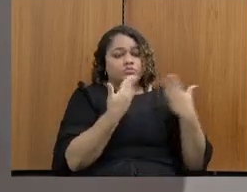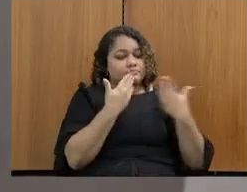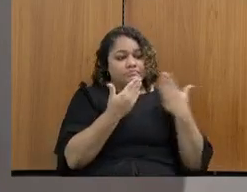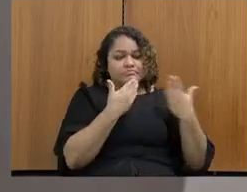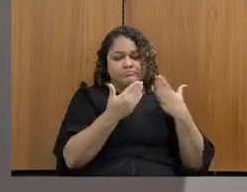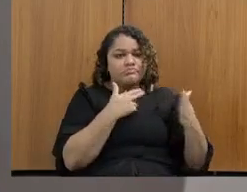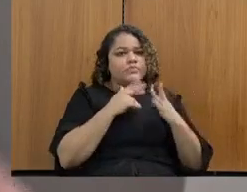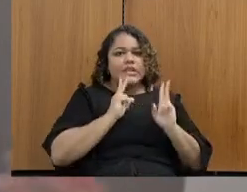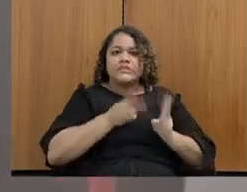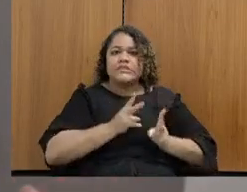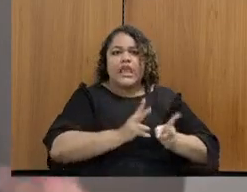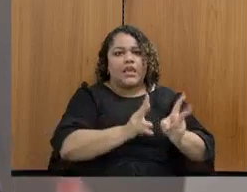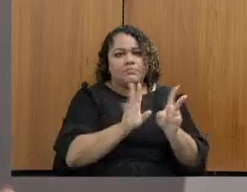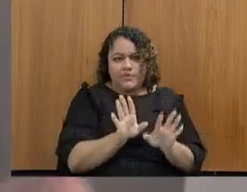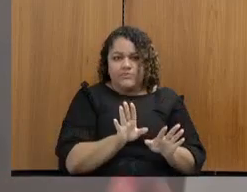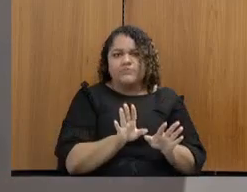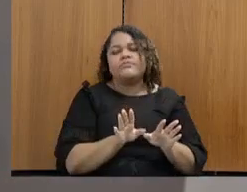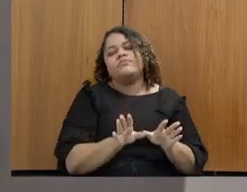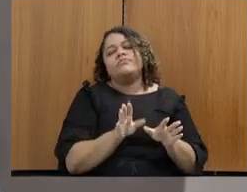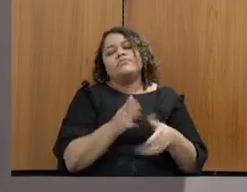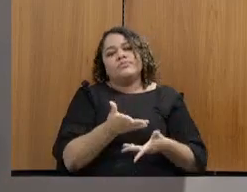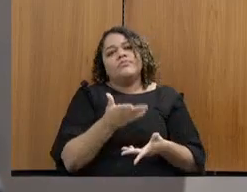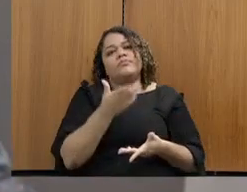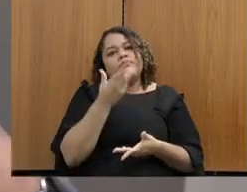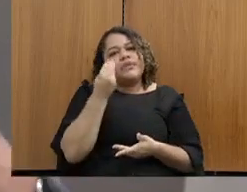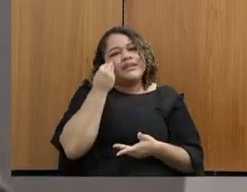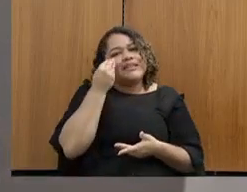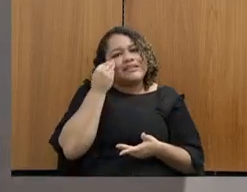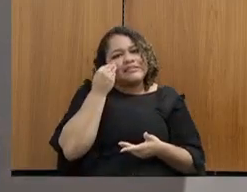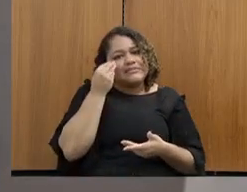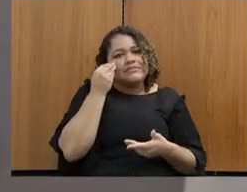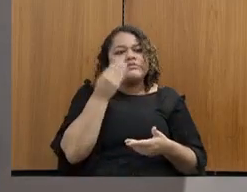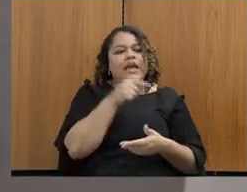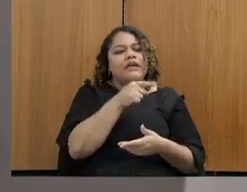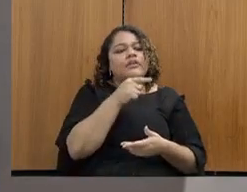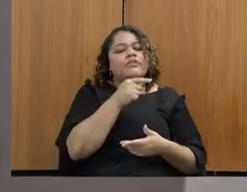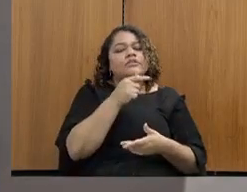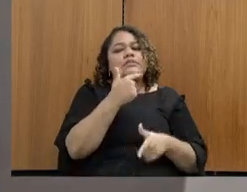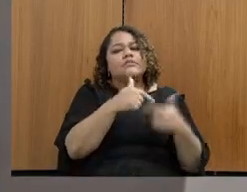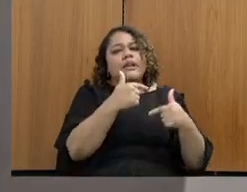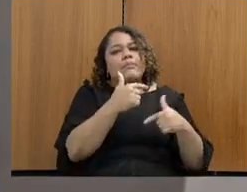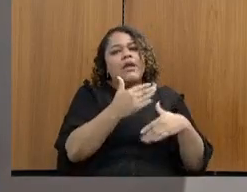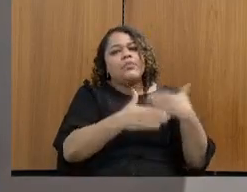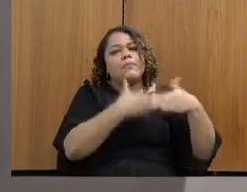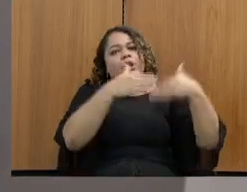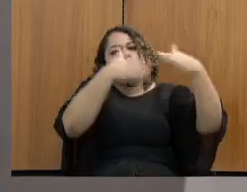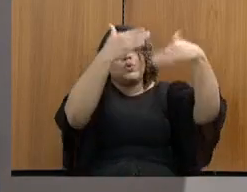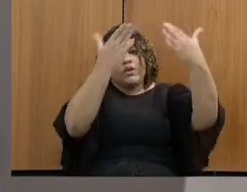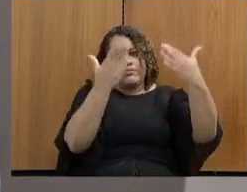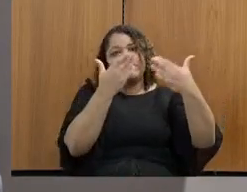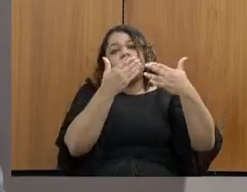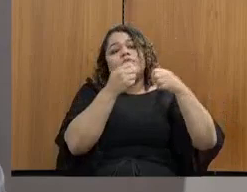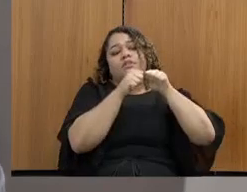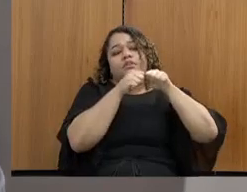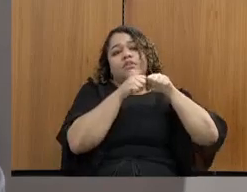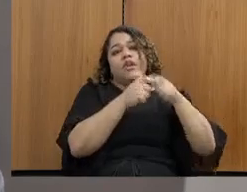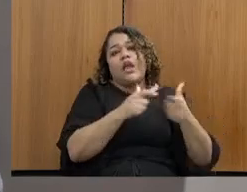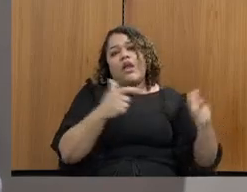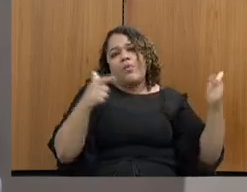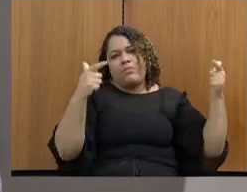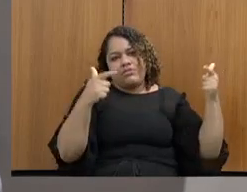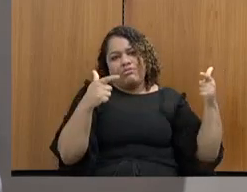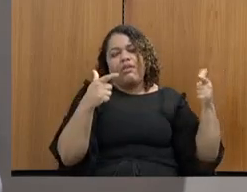quanto né claro né cada vez mais a potencialização desse serviço e a extensão inclusive né com a realização de